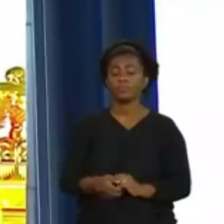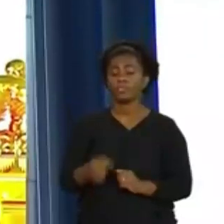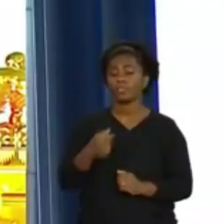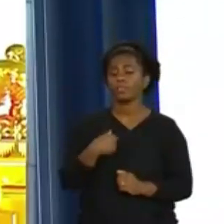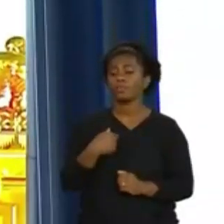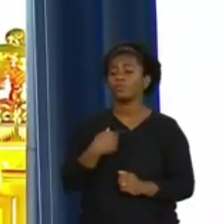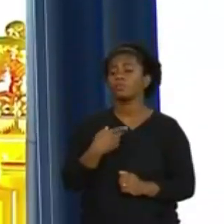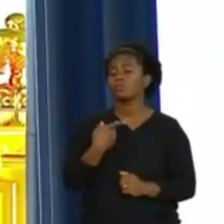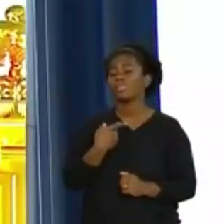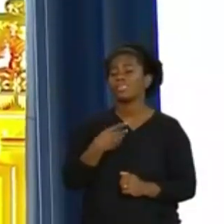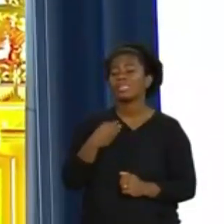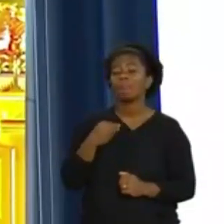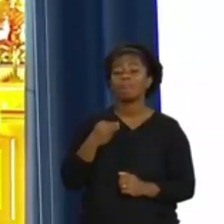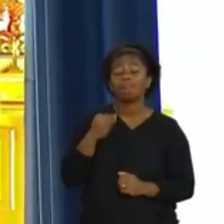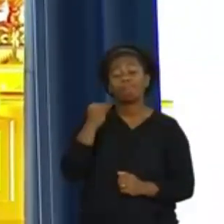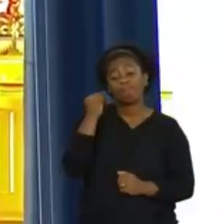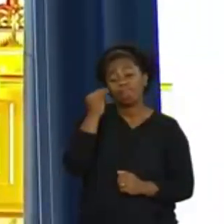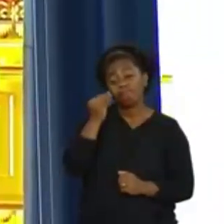estou aqui tentando,